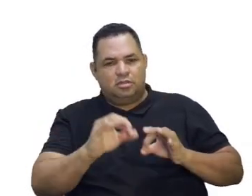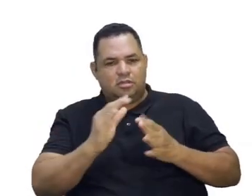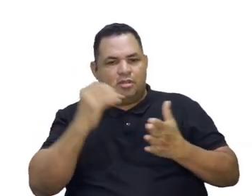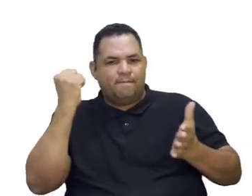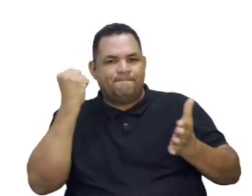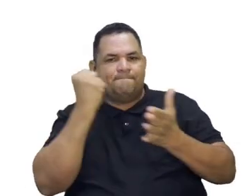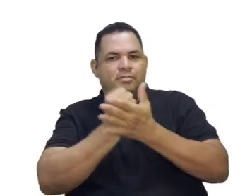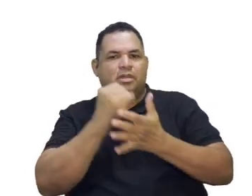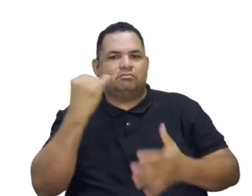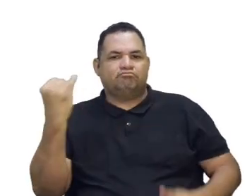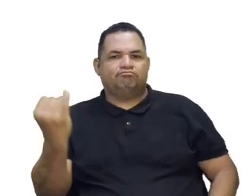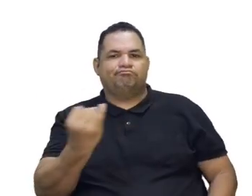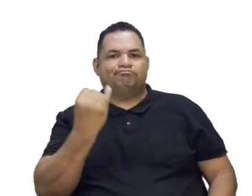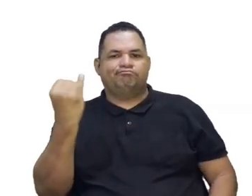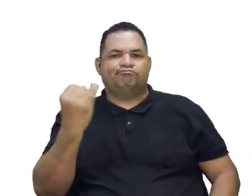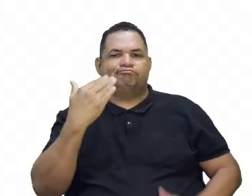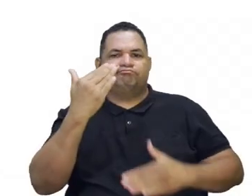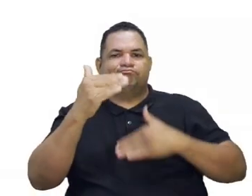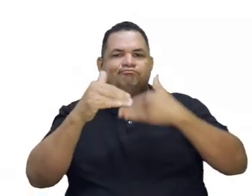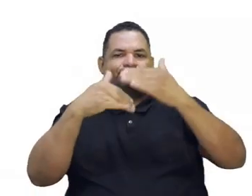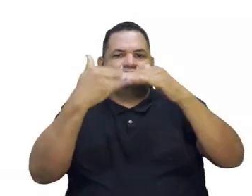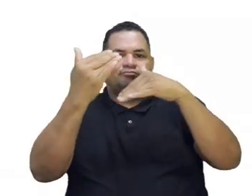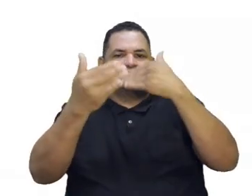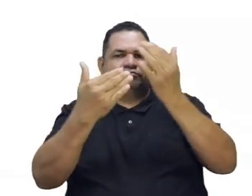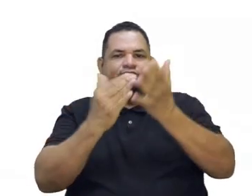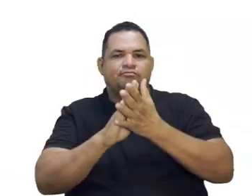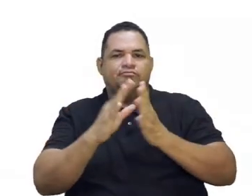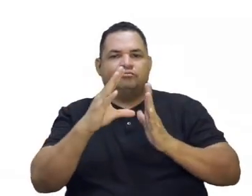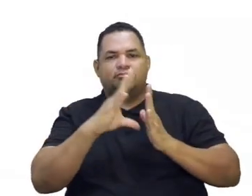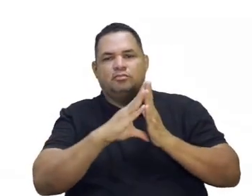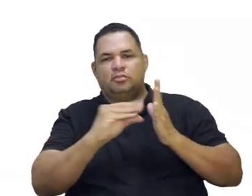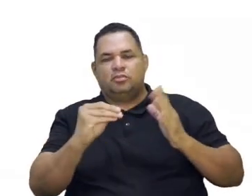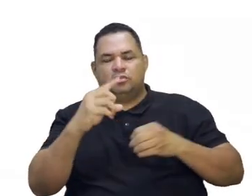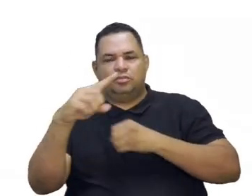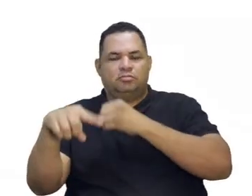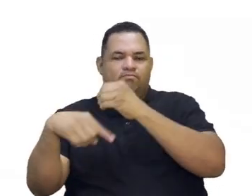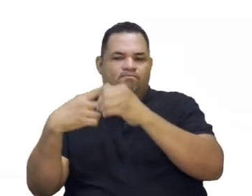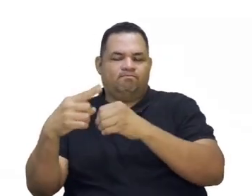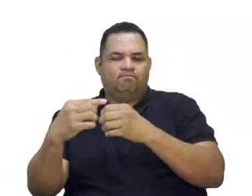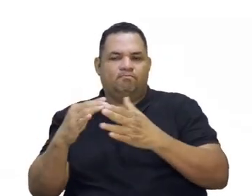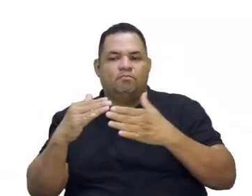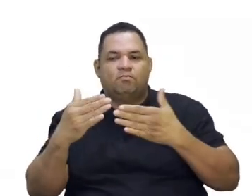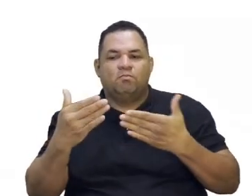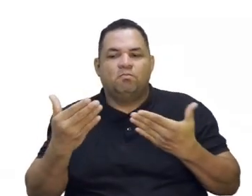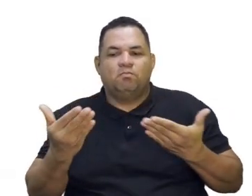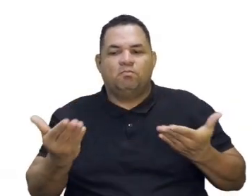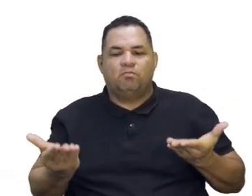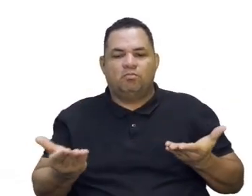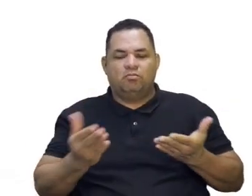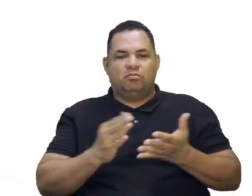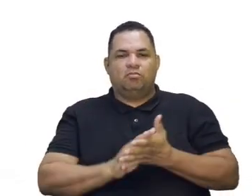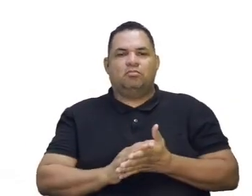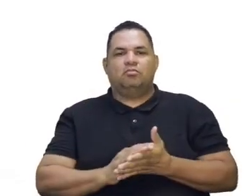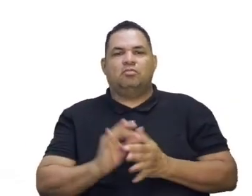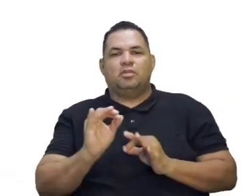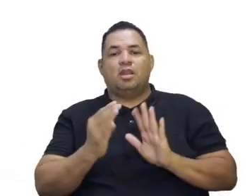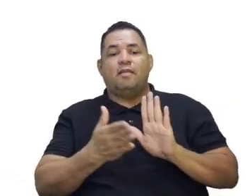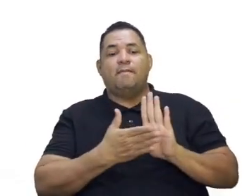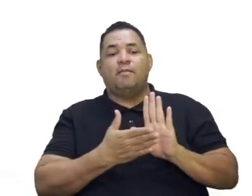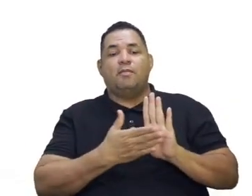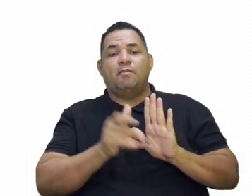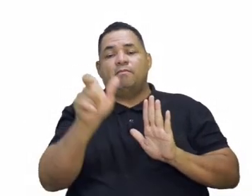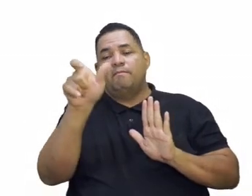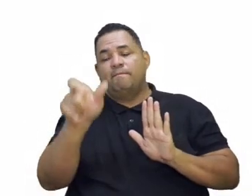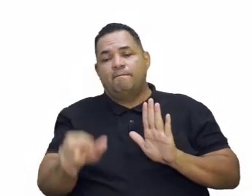um marco da evolução do nosso modelo atômico. Quando Rutherford